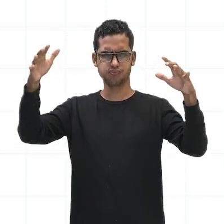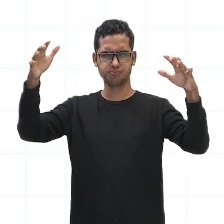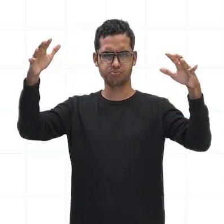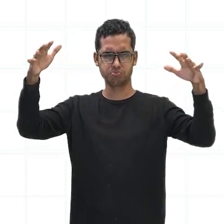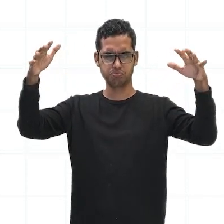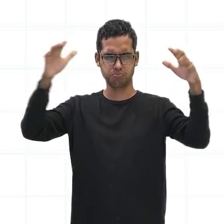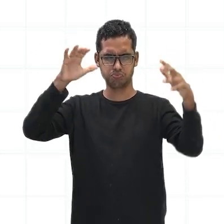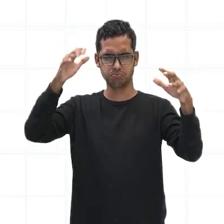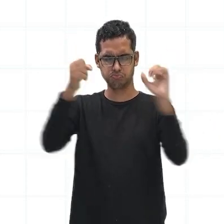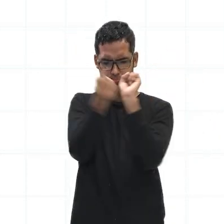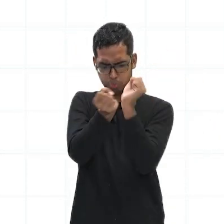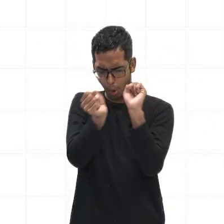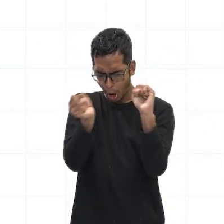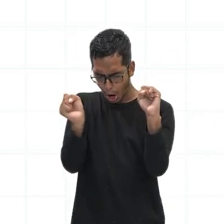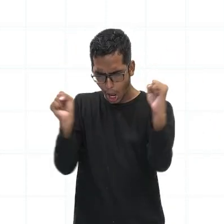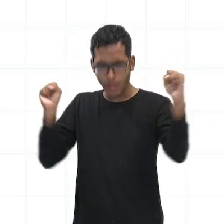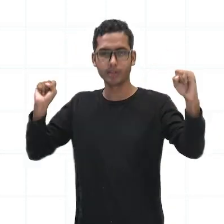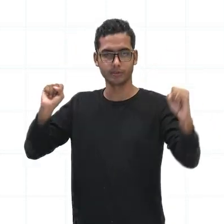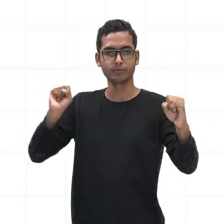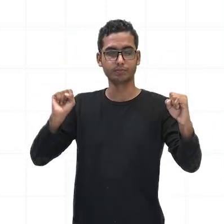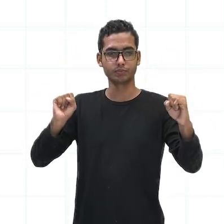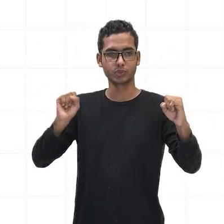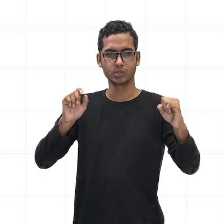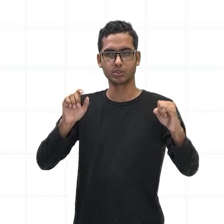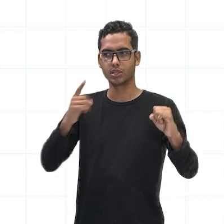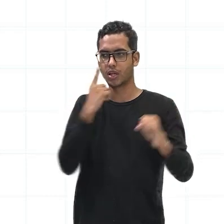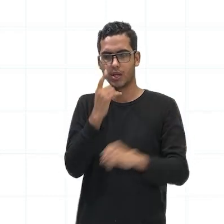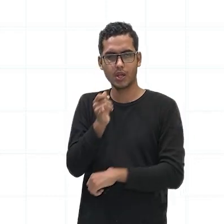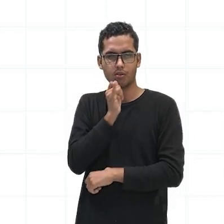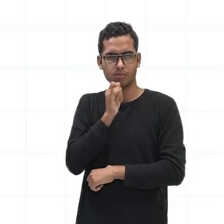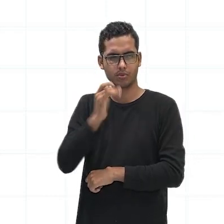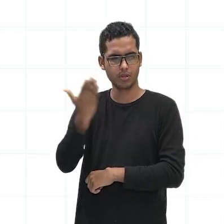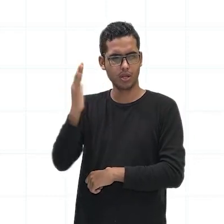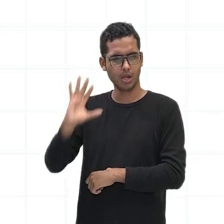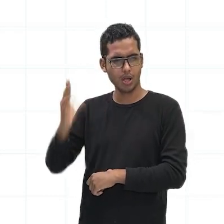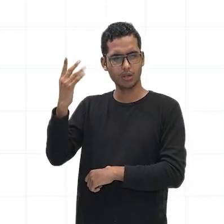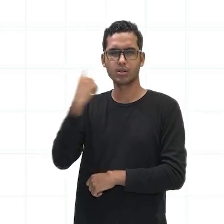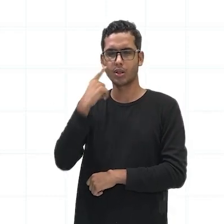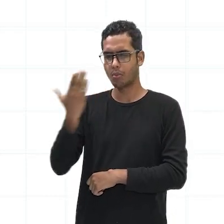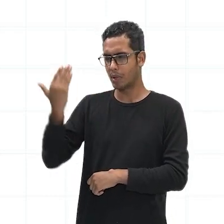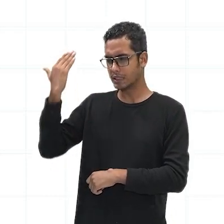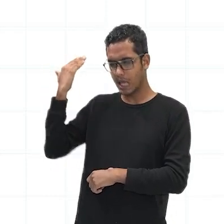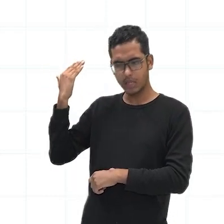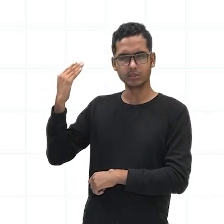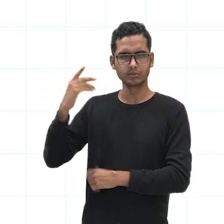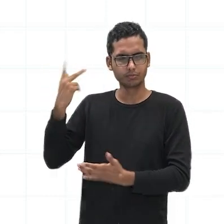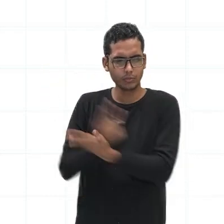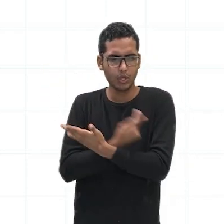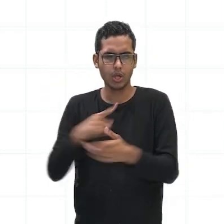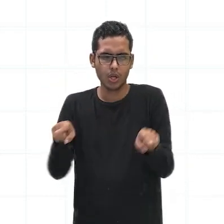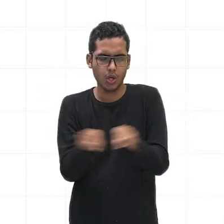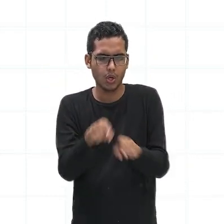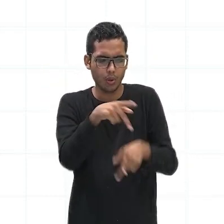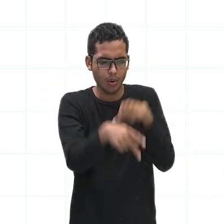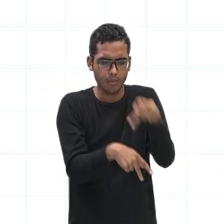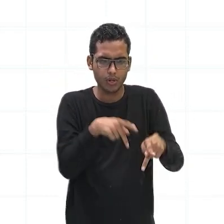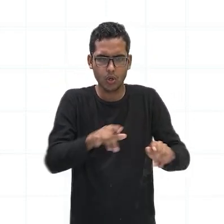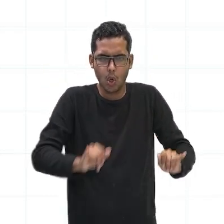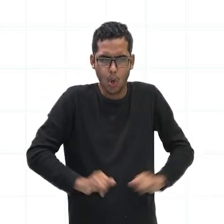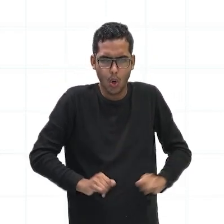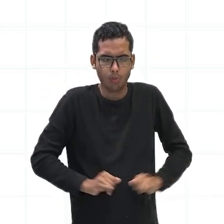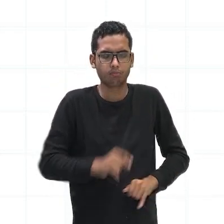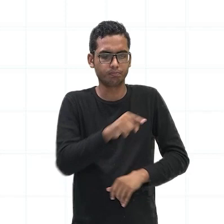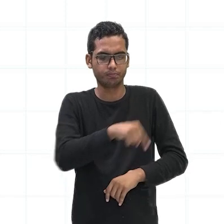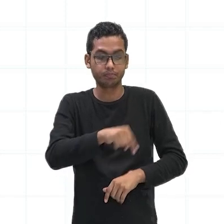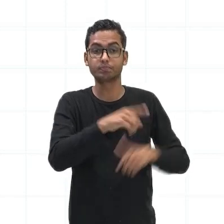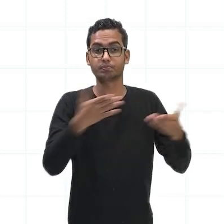uma grande parcela de uma população, como a gente pode visualizar, né? Essa energia atômica ali, além de ser